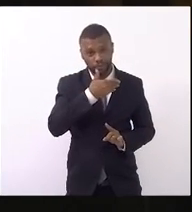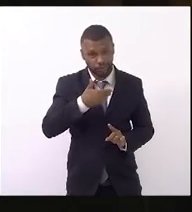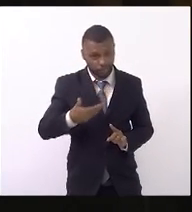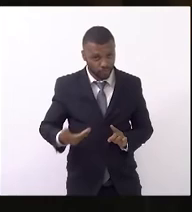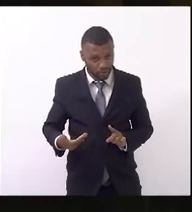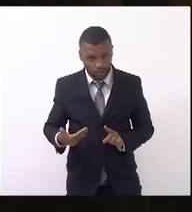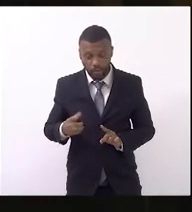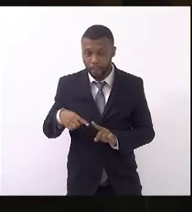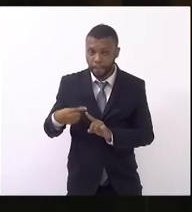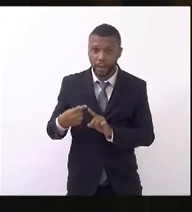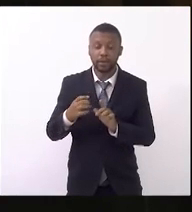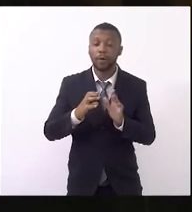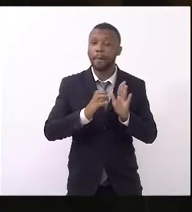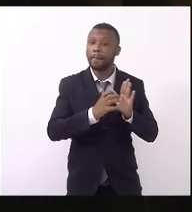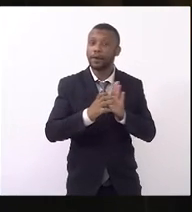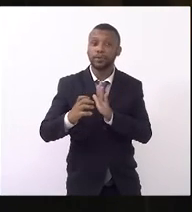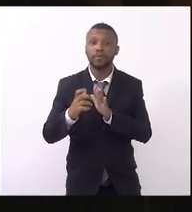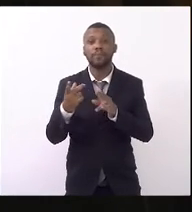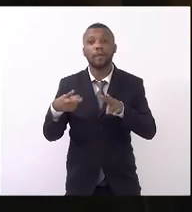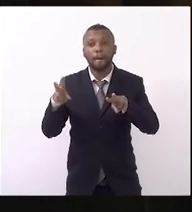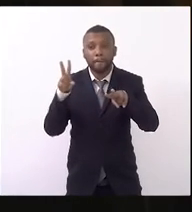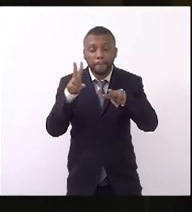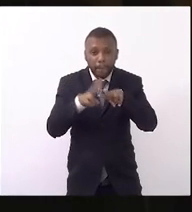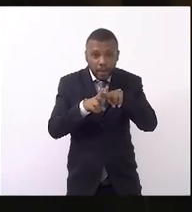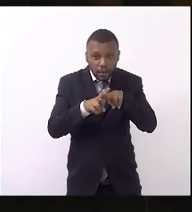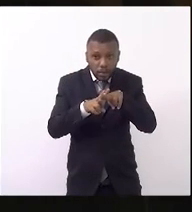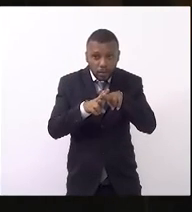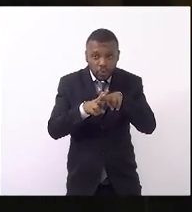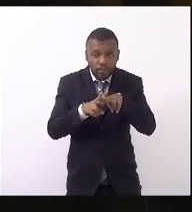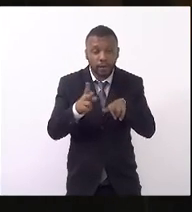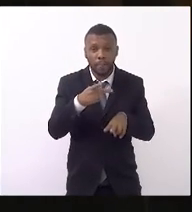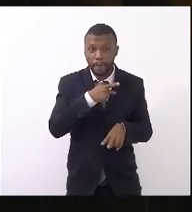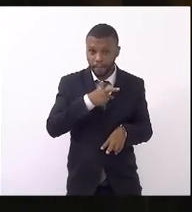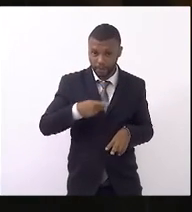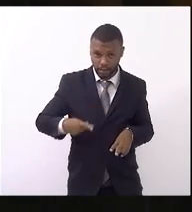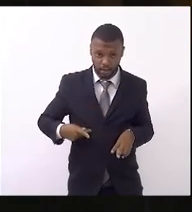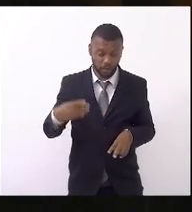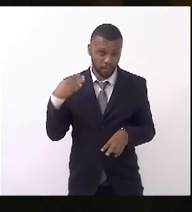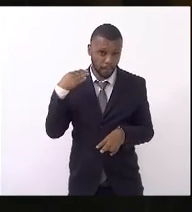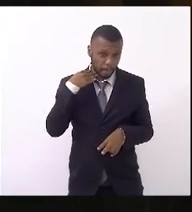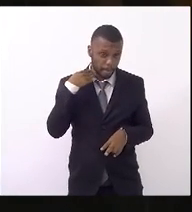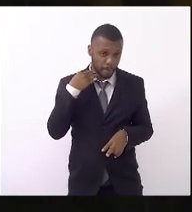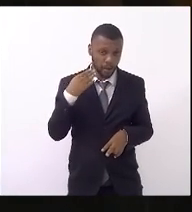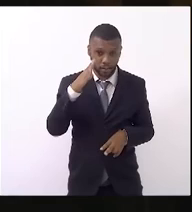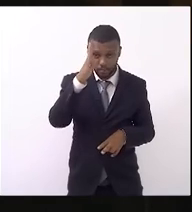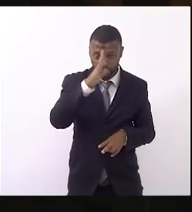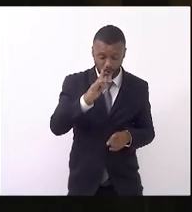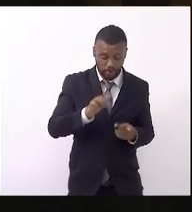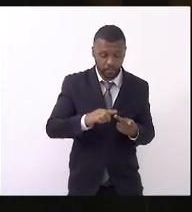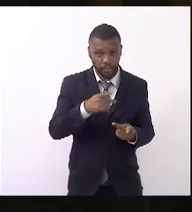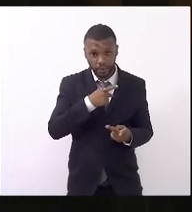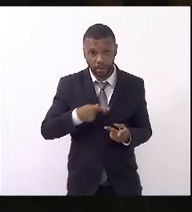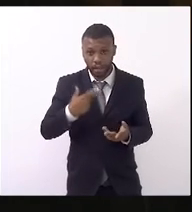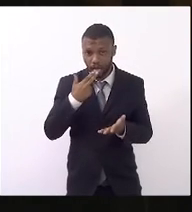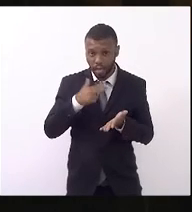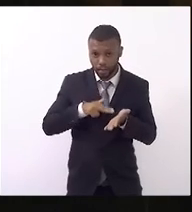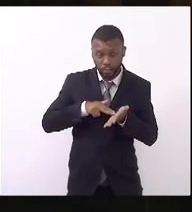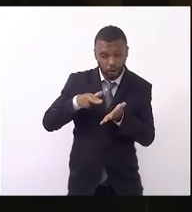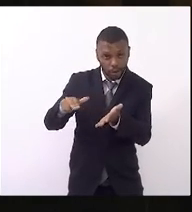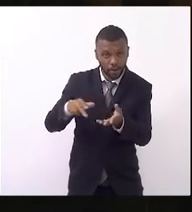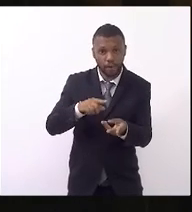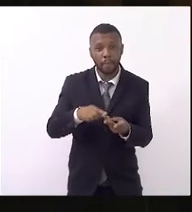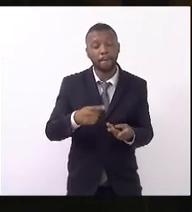seu partido foram presos presidente do Banco do Brasil, presidente do Correio,